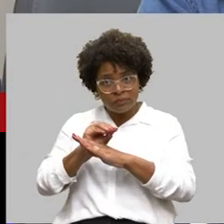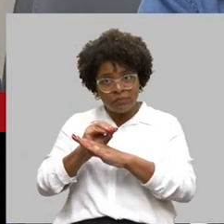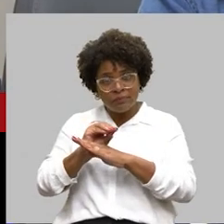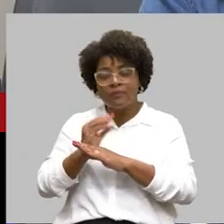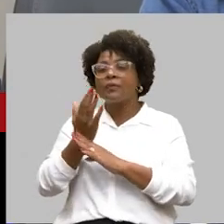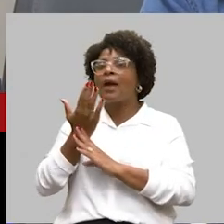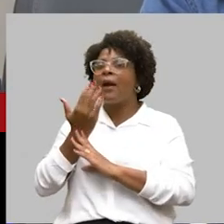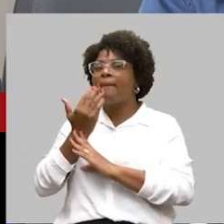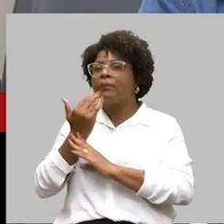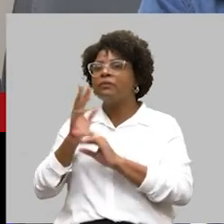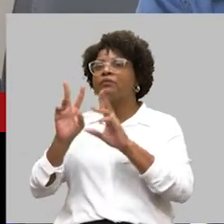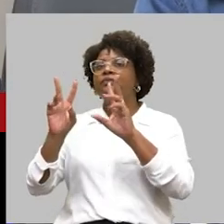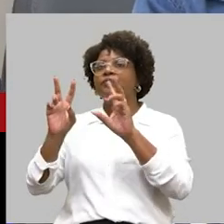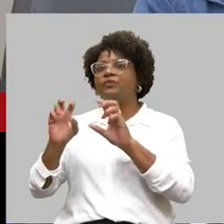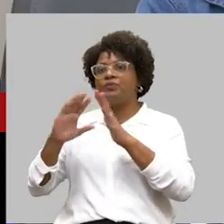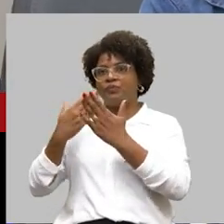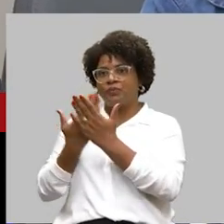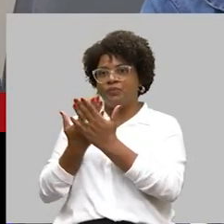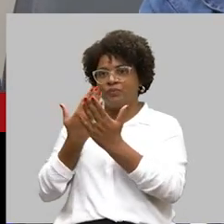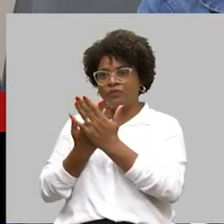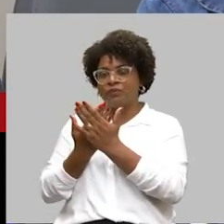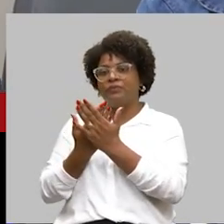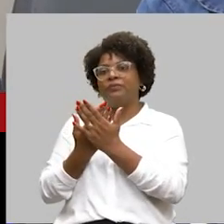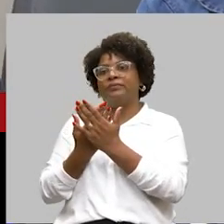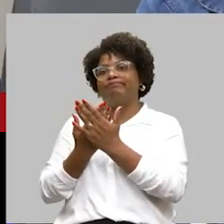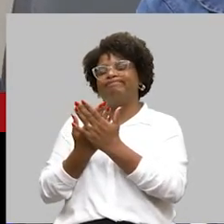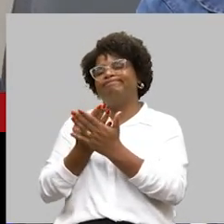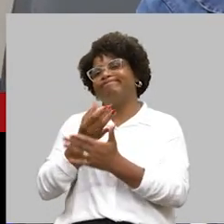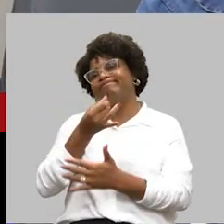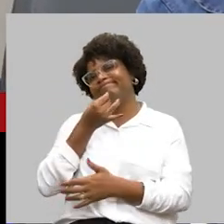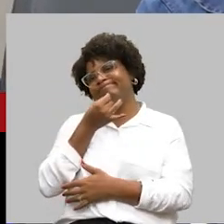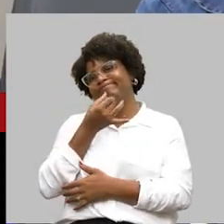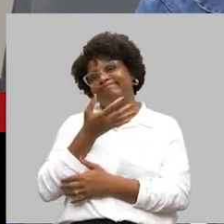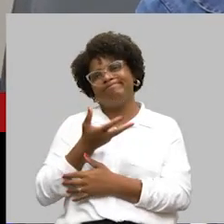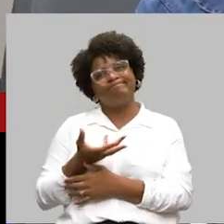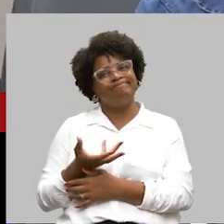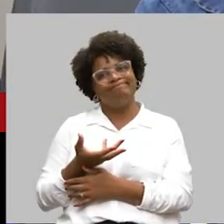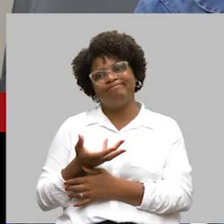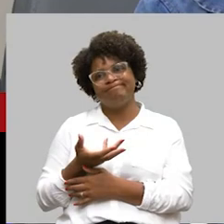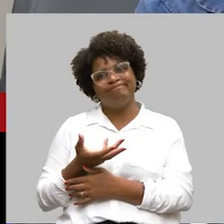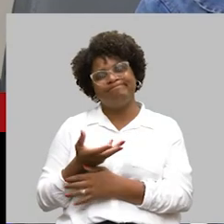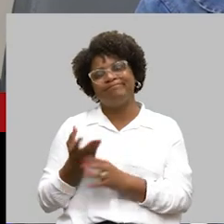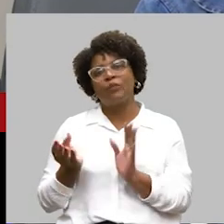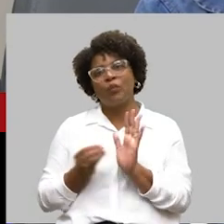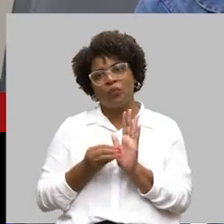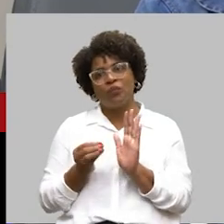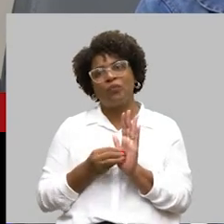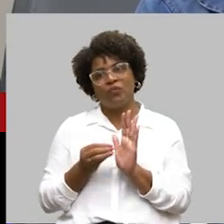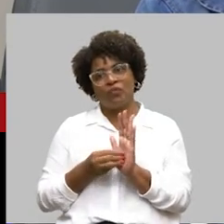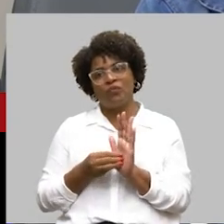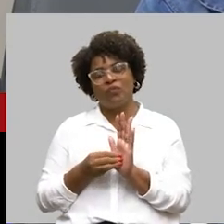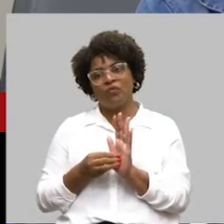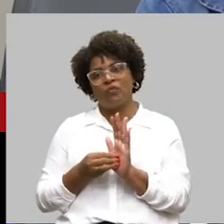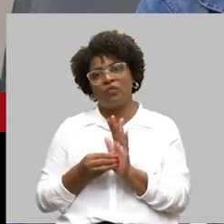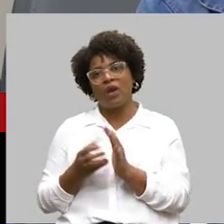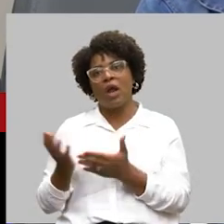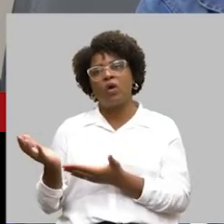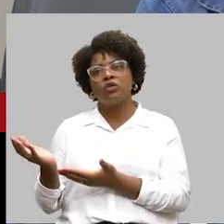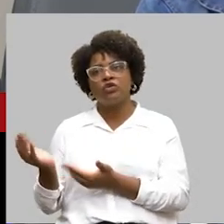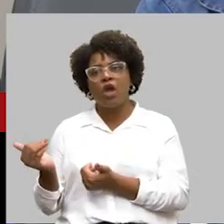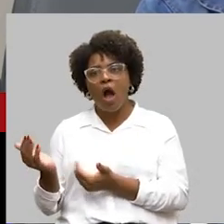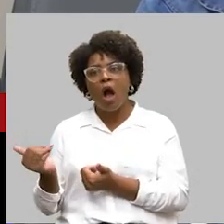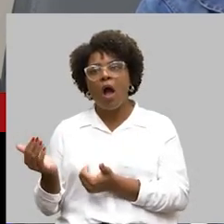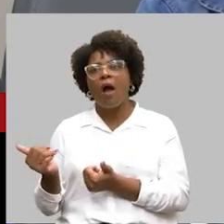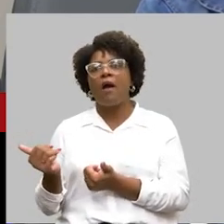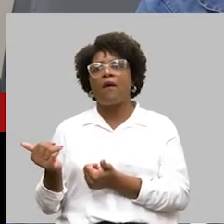algo que tá tá deixando a desejar né o nosso governo tá deixando a desejar tanto jovens que participam que